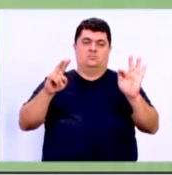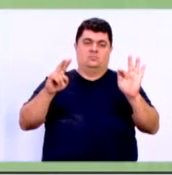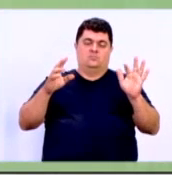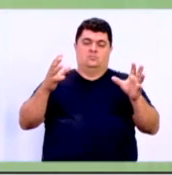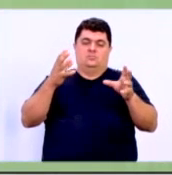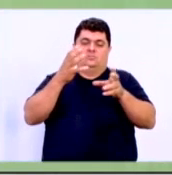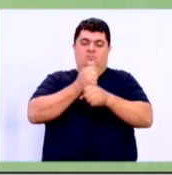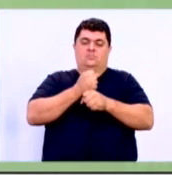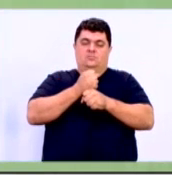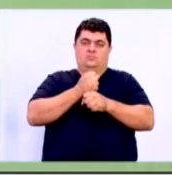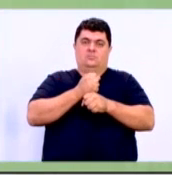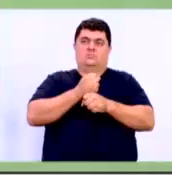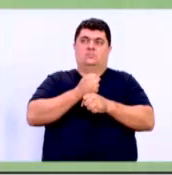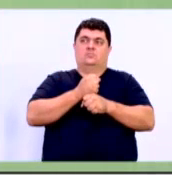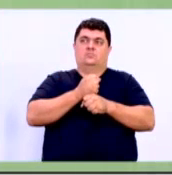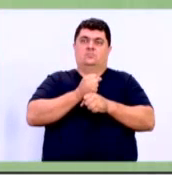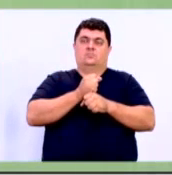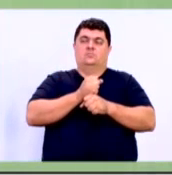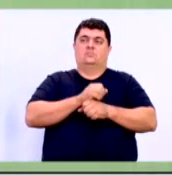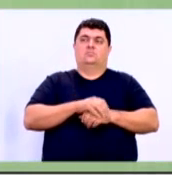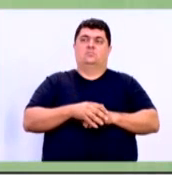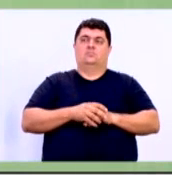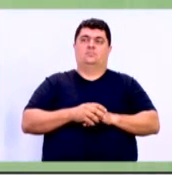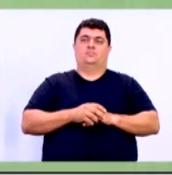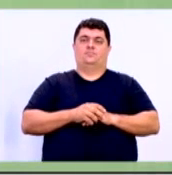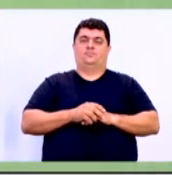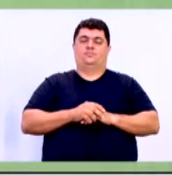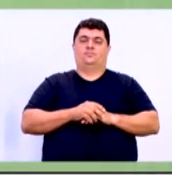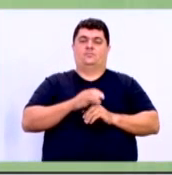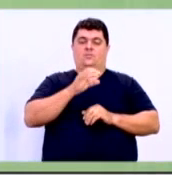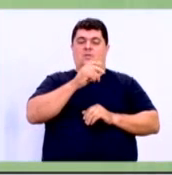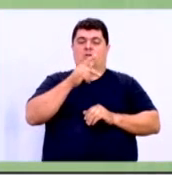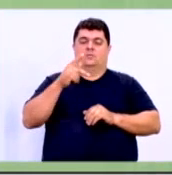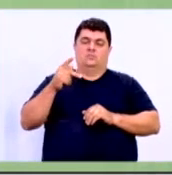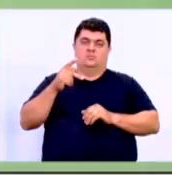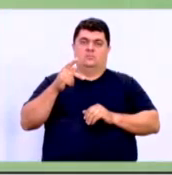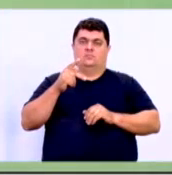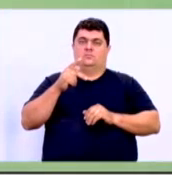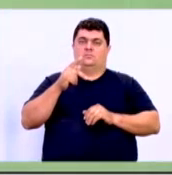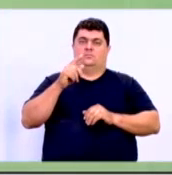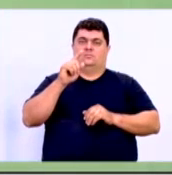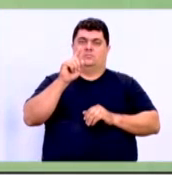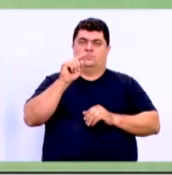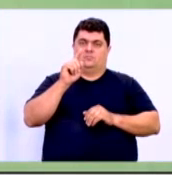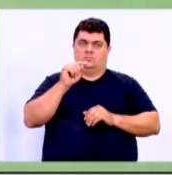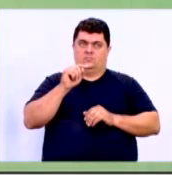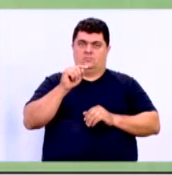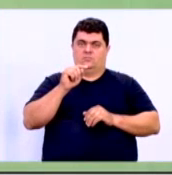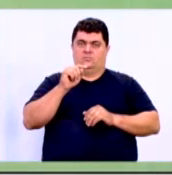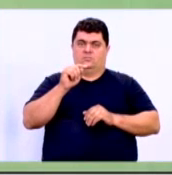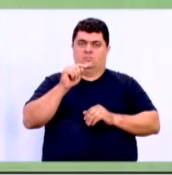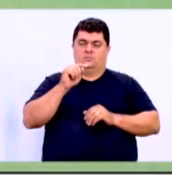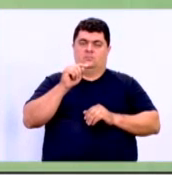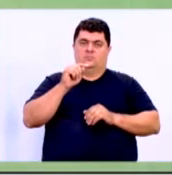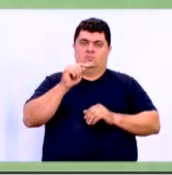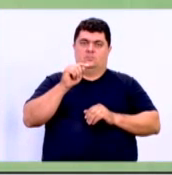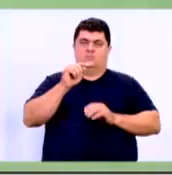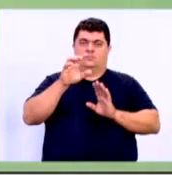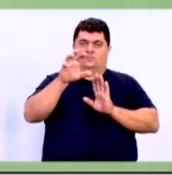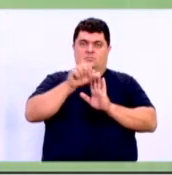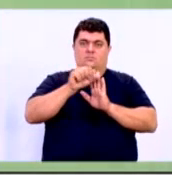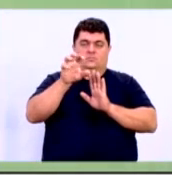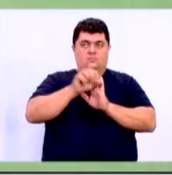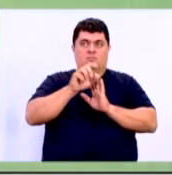custos variáveis, diretos e indiretos. Então, no CPP, o CPP do processo de